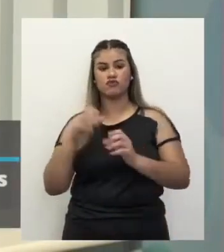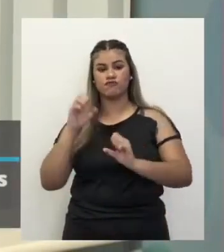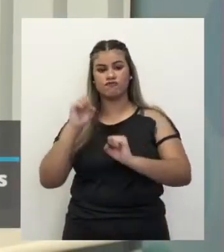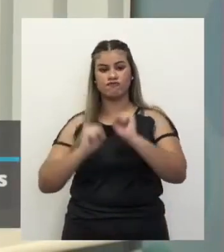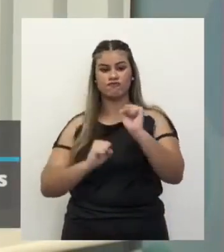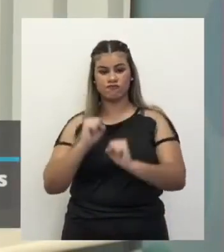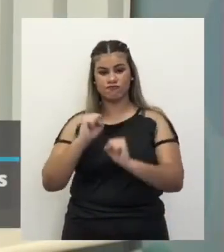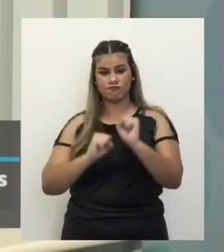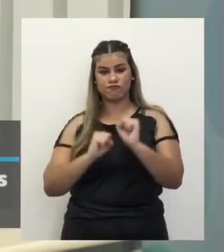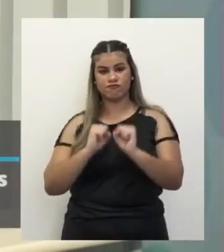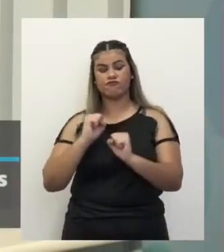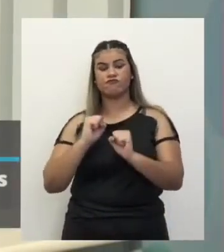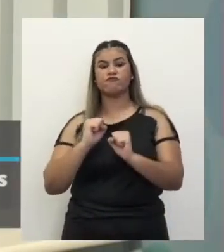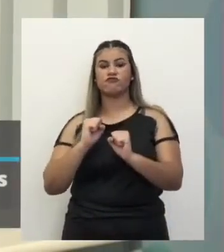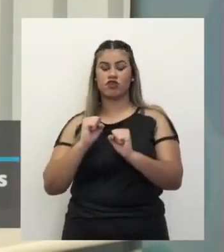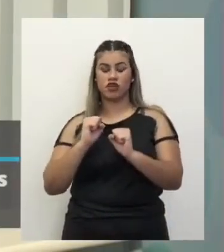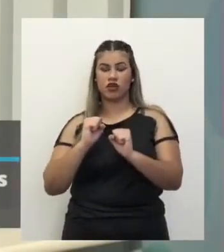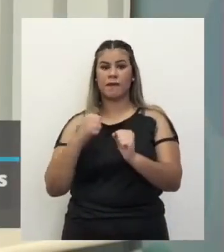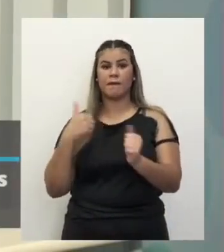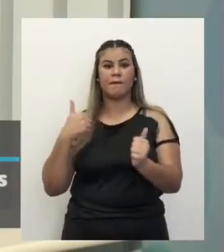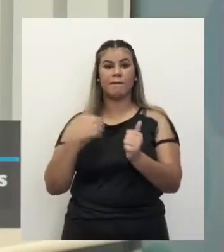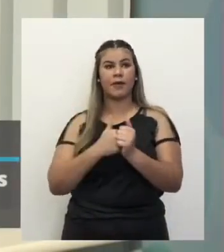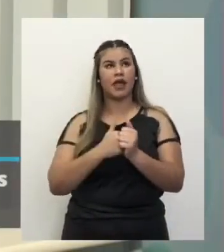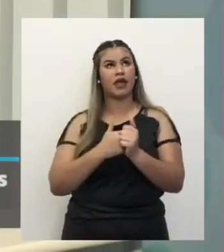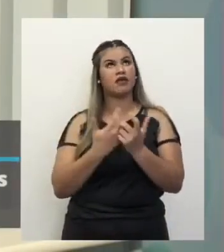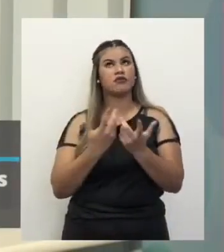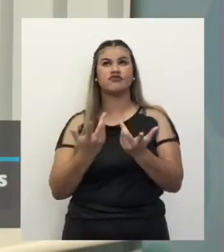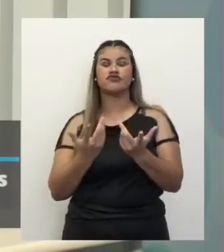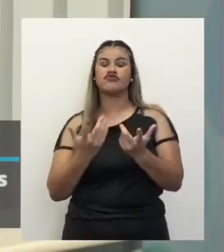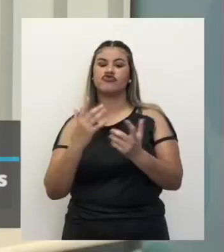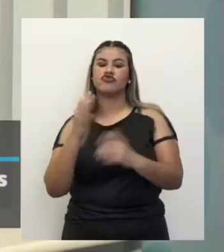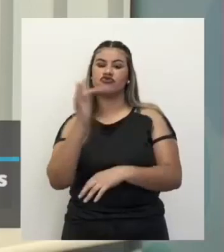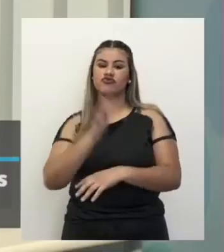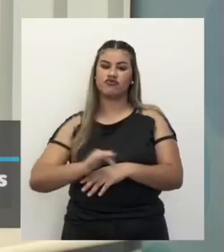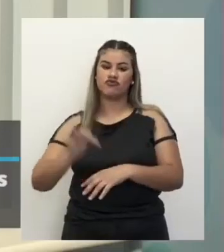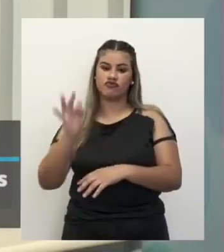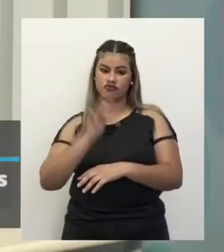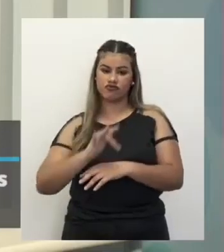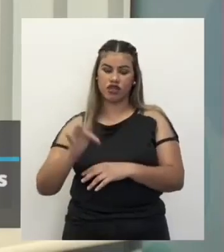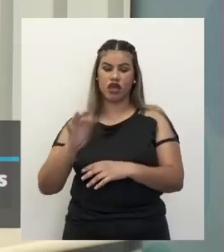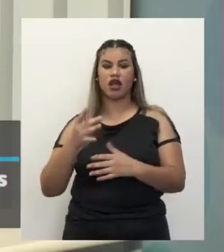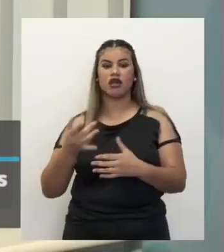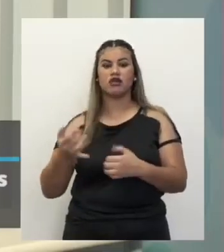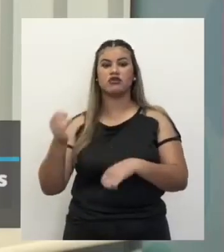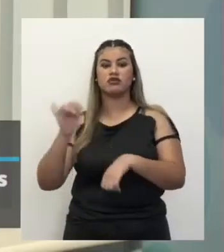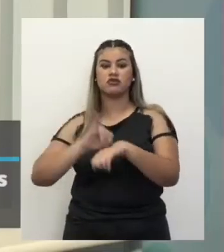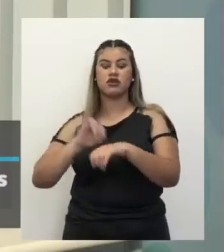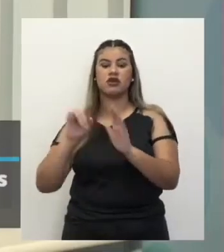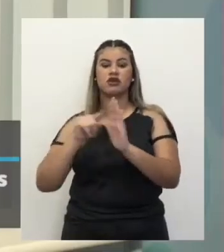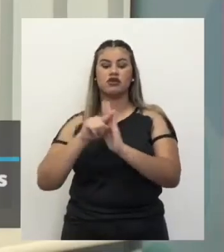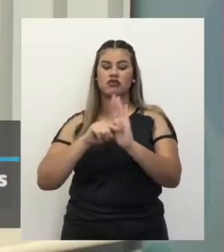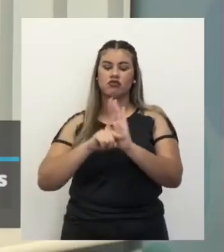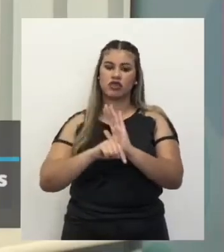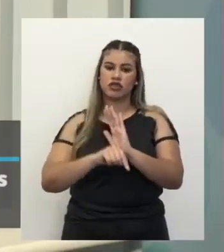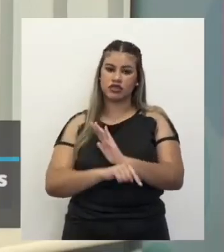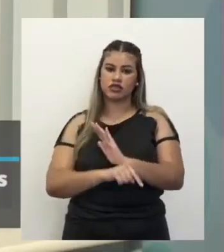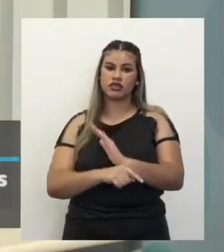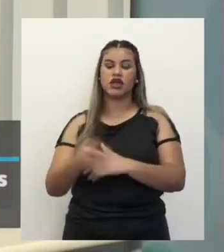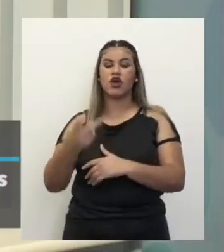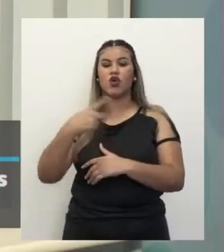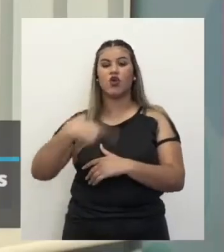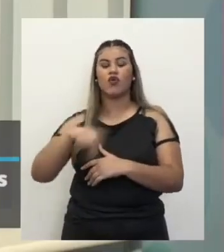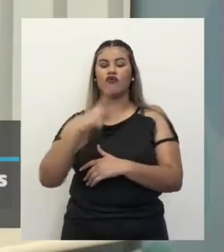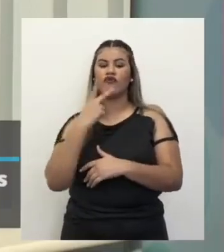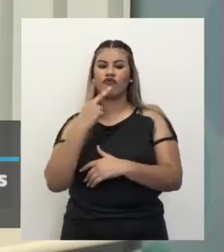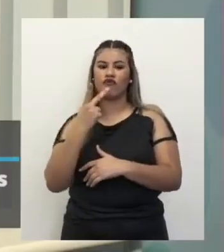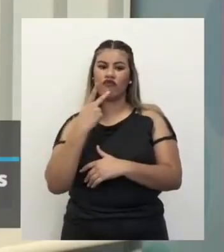muito próximo às universidades, aos centros de pesquisa. Hoje a gente fala muito de incubadoras,